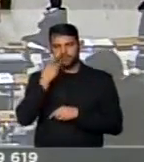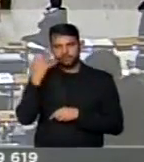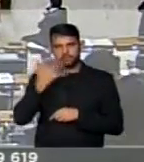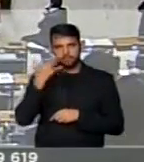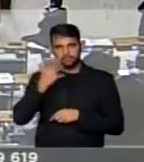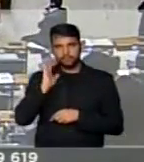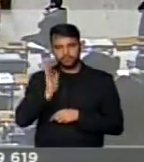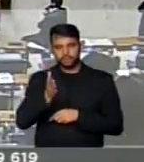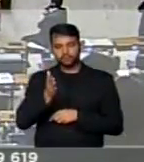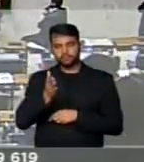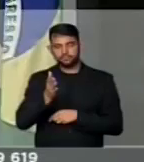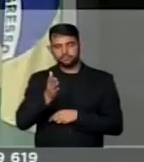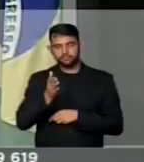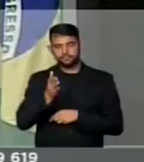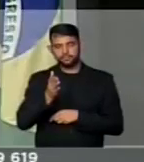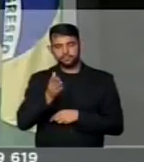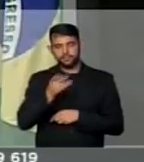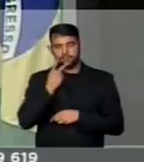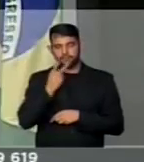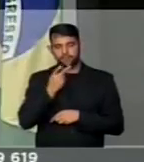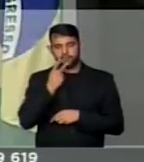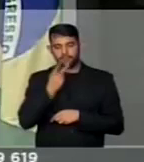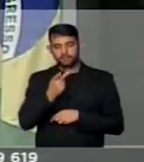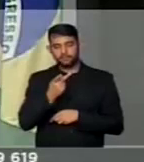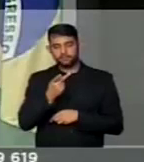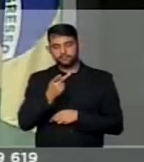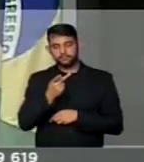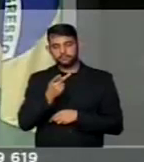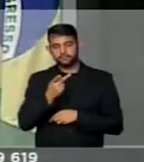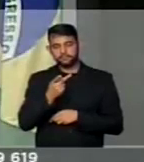tribuna, que diz respeito